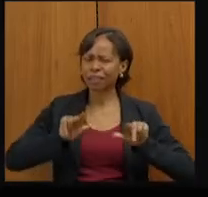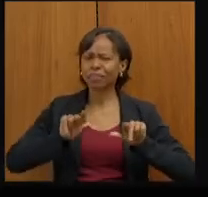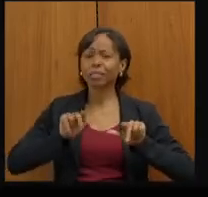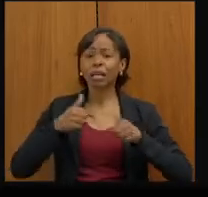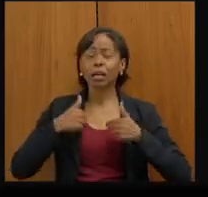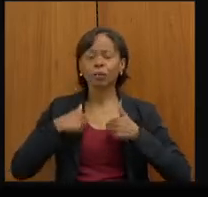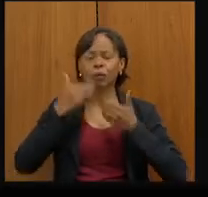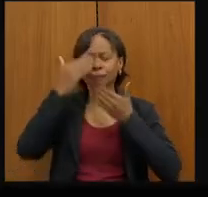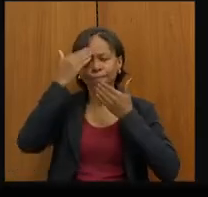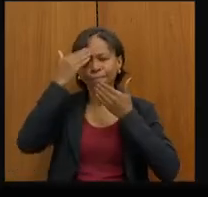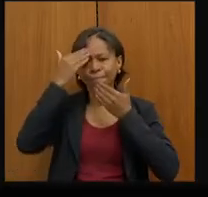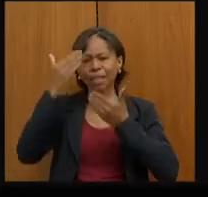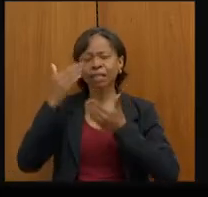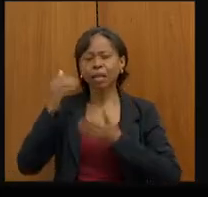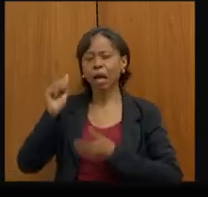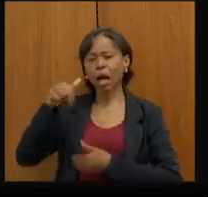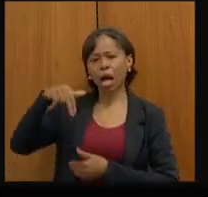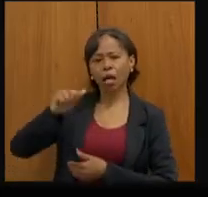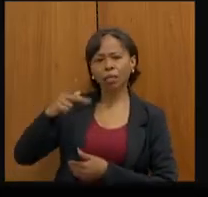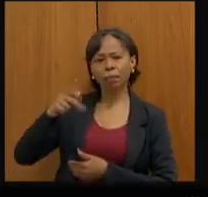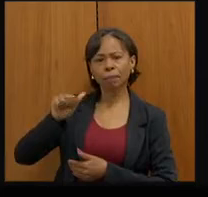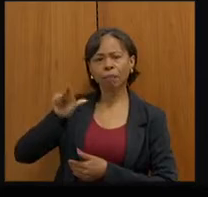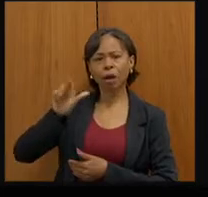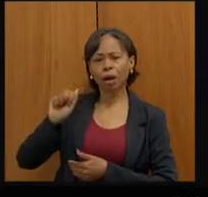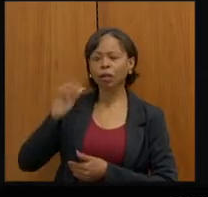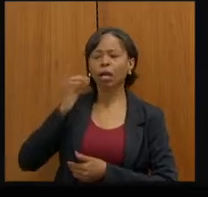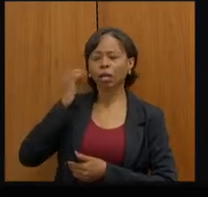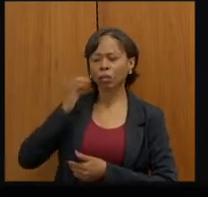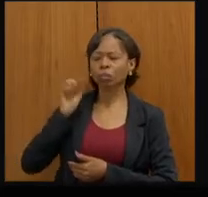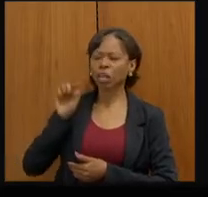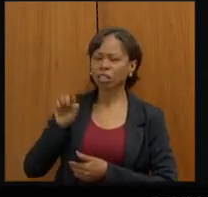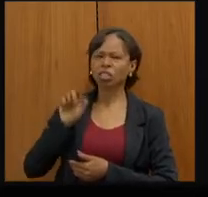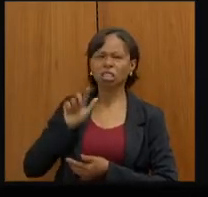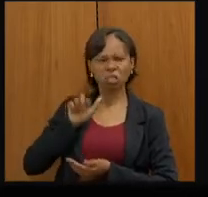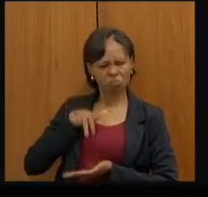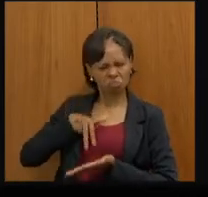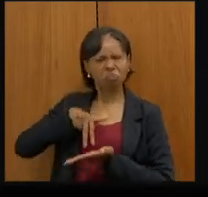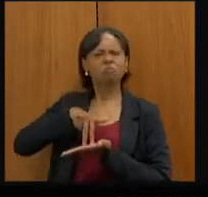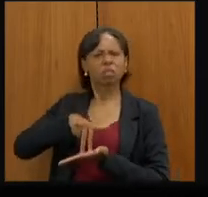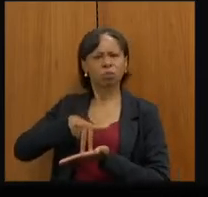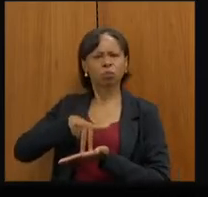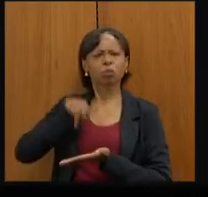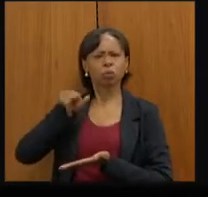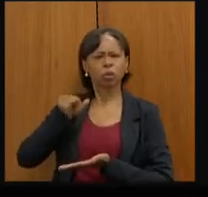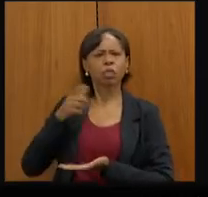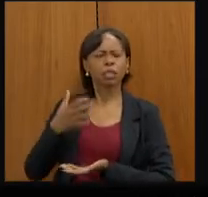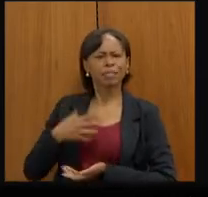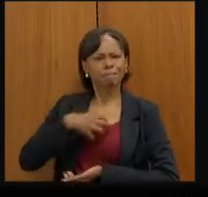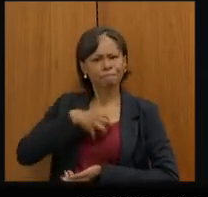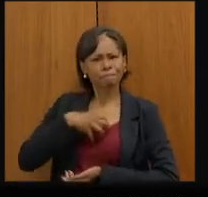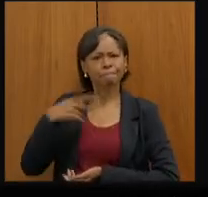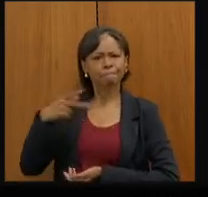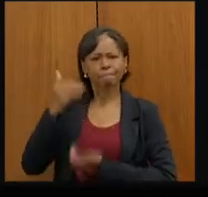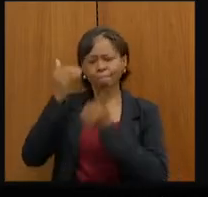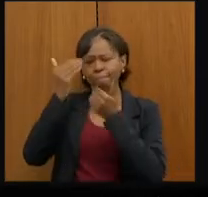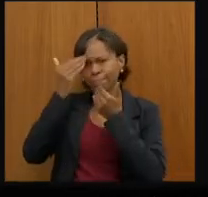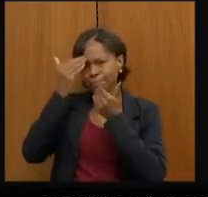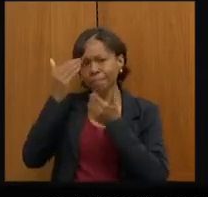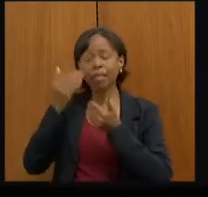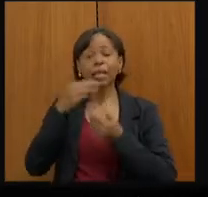grata a a sua postura vamos sou muito grata também a A então deputada Marília Campos